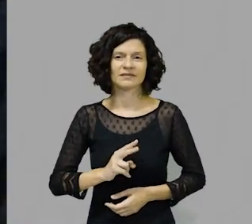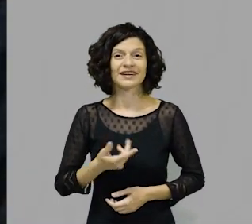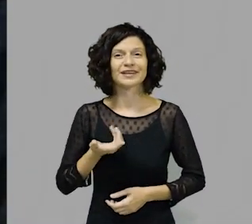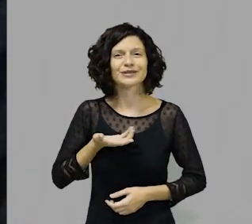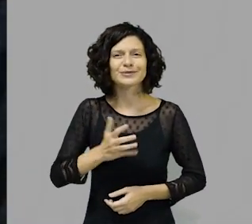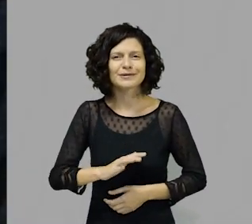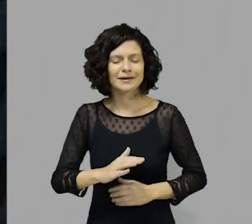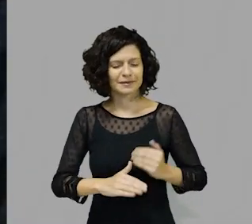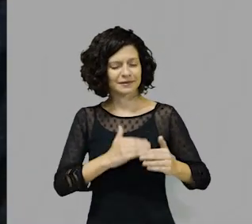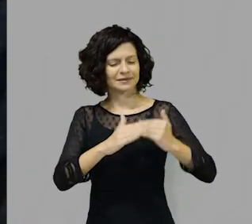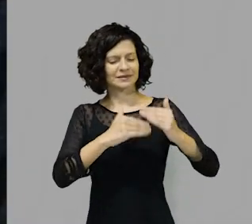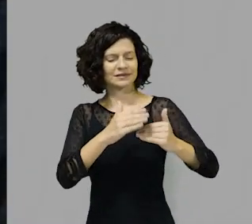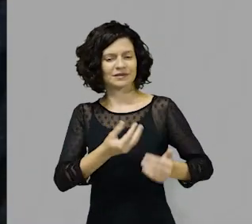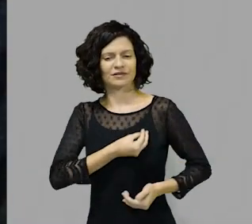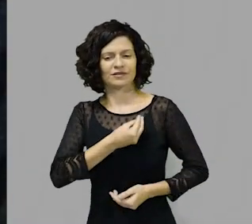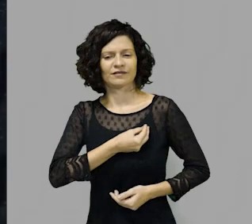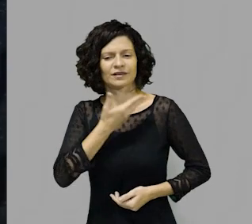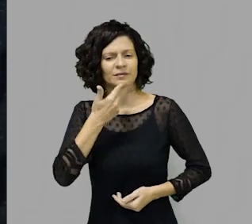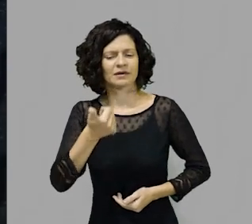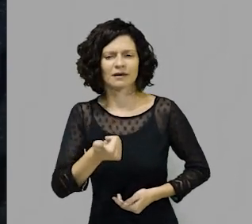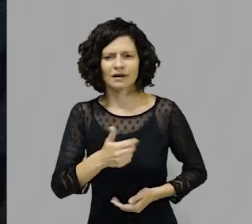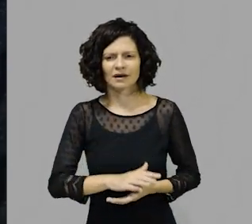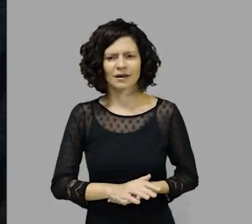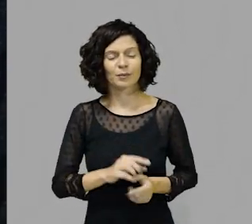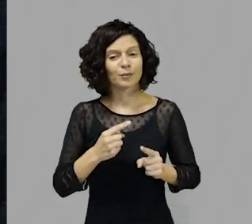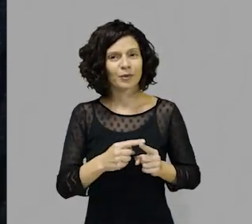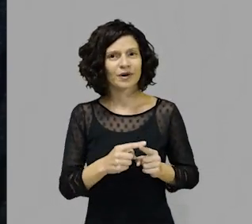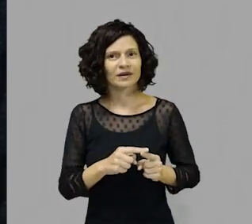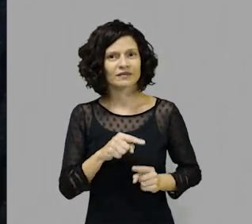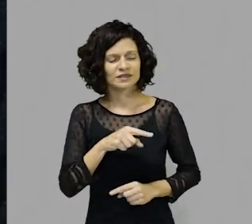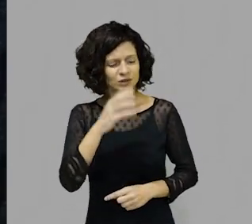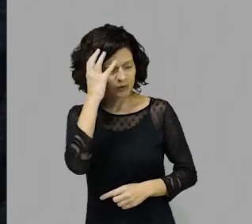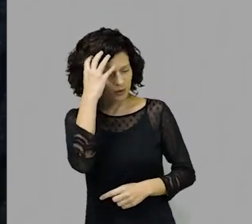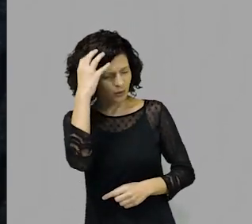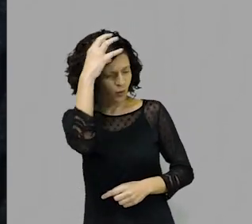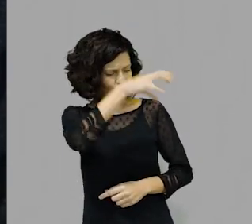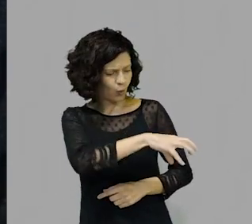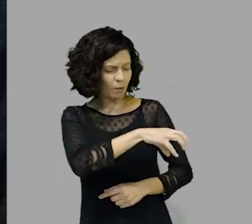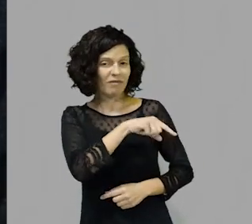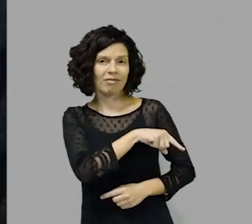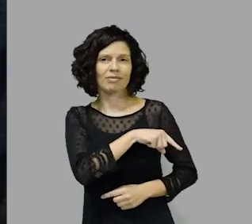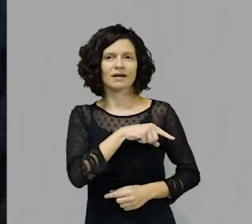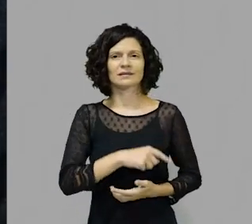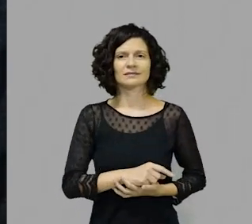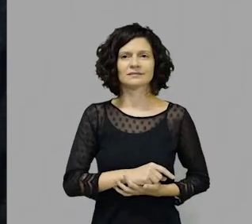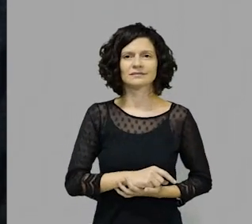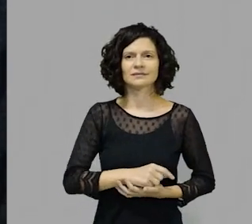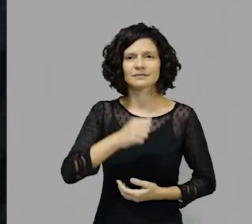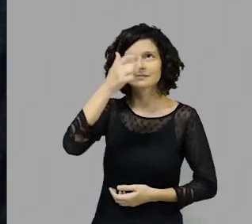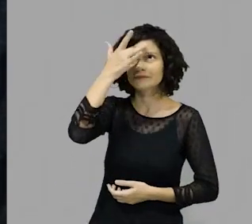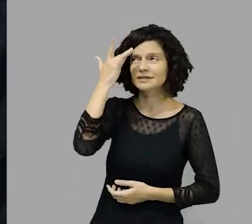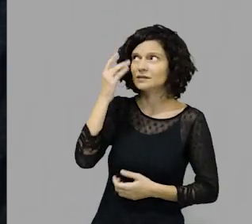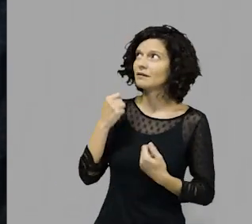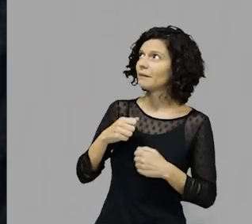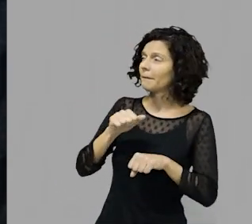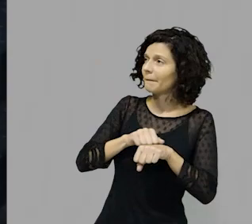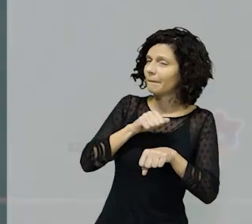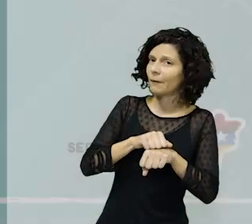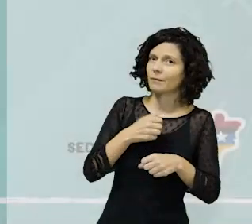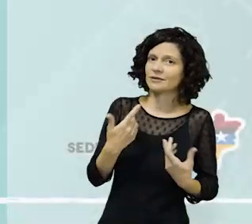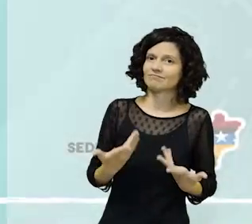ali na sociedade, certo? Porque você culpabiliza o próprio indivíduo. Você coloca a culpa da pobreza no próprio